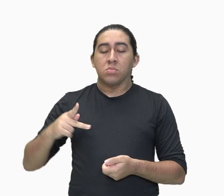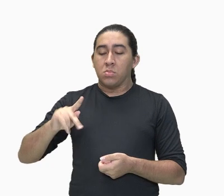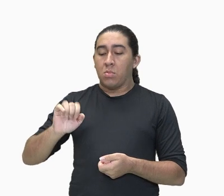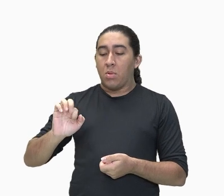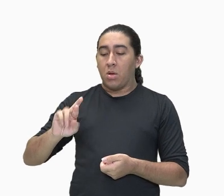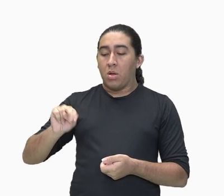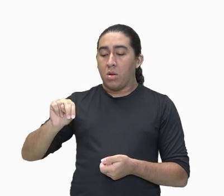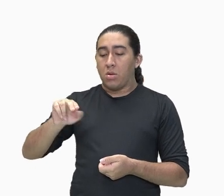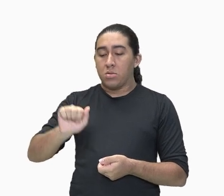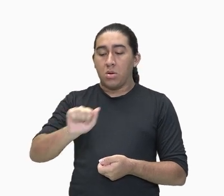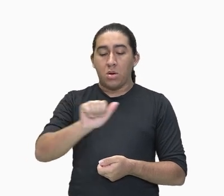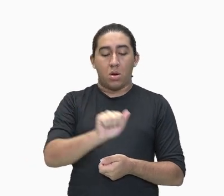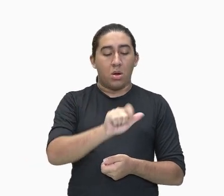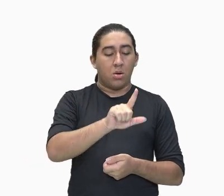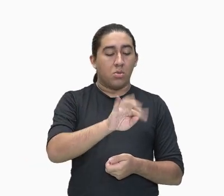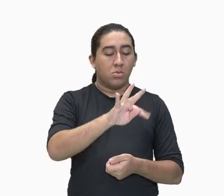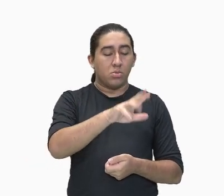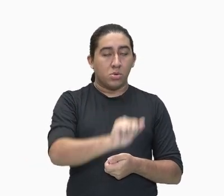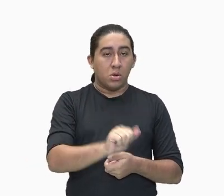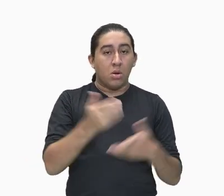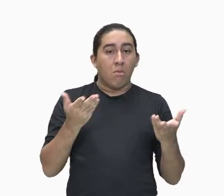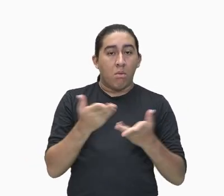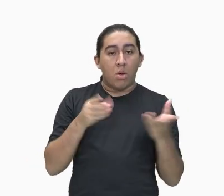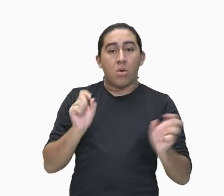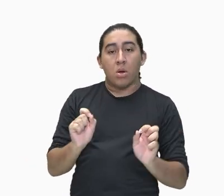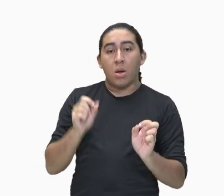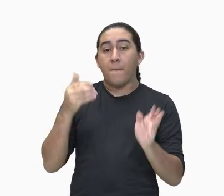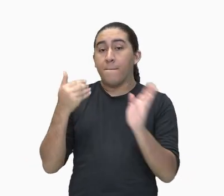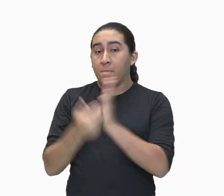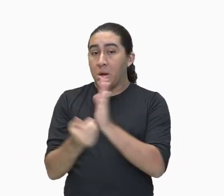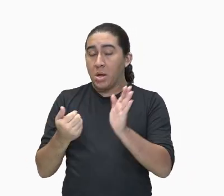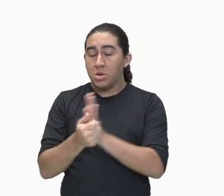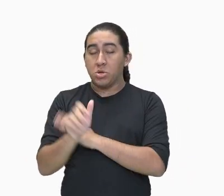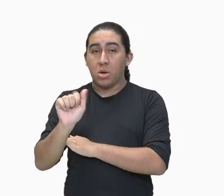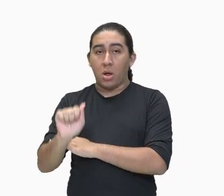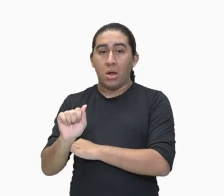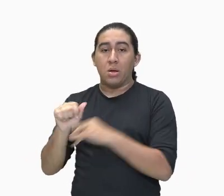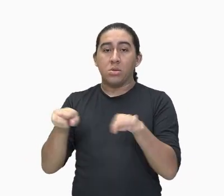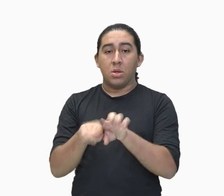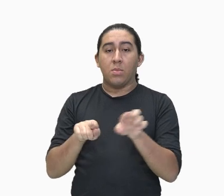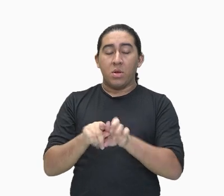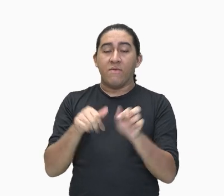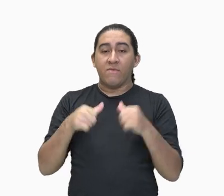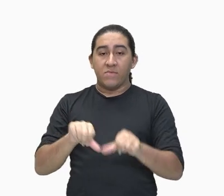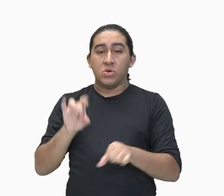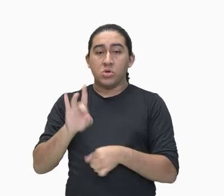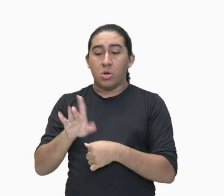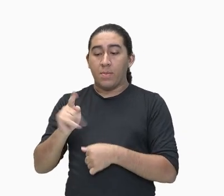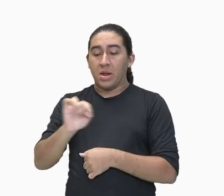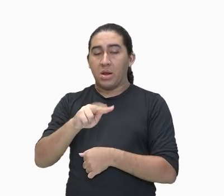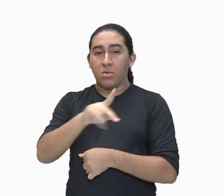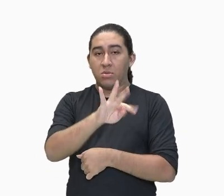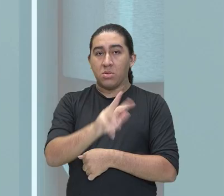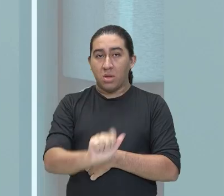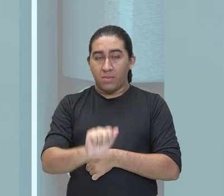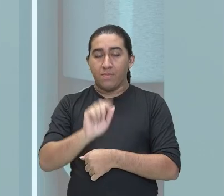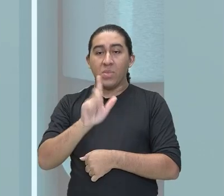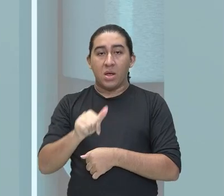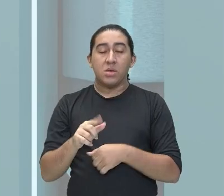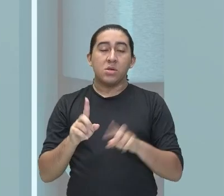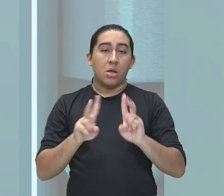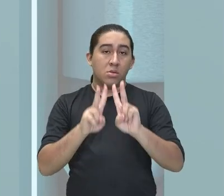é perna mais alta, houve alteração no azinho aí. Então, é isto, composição